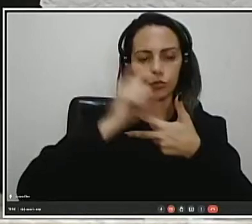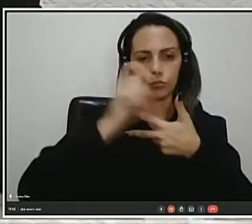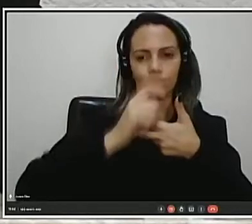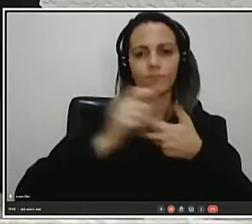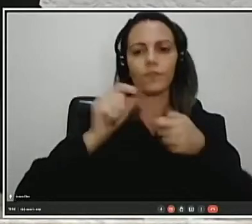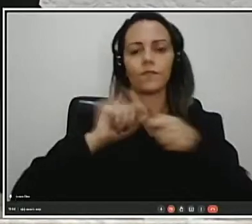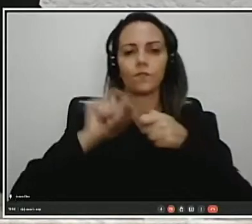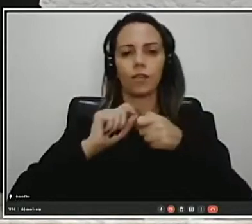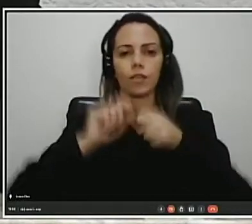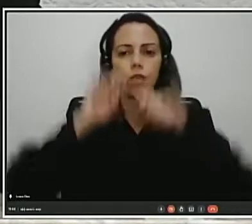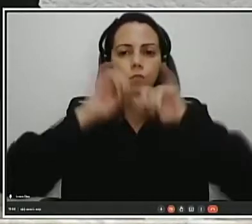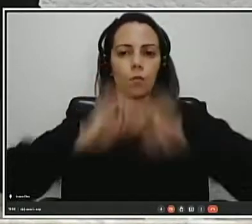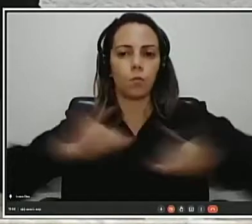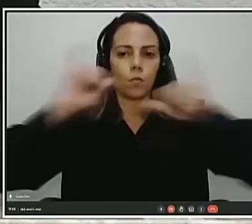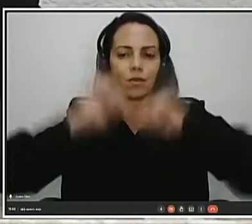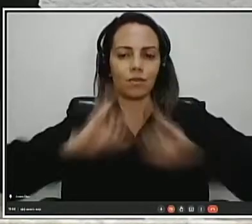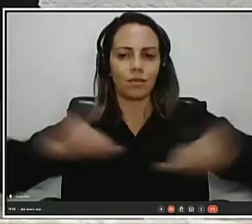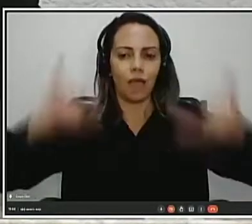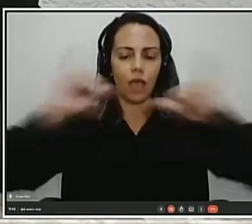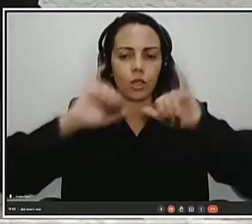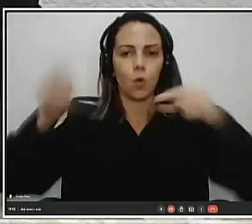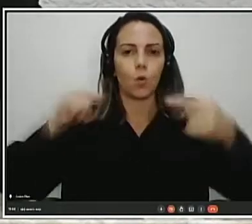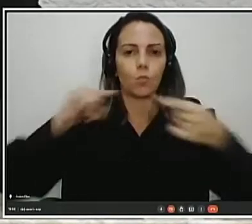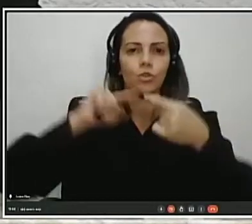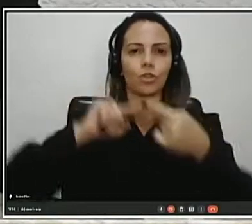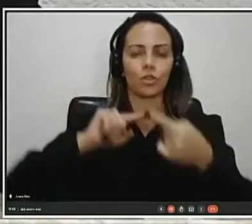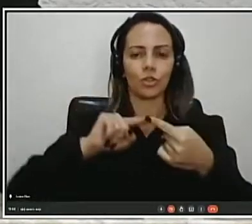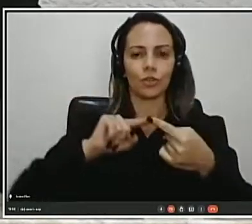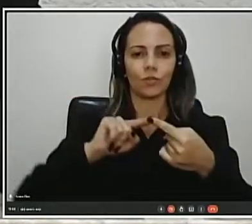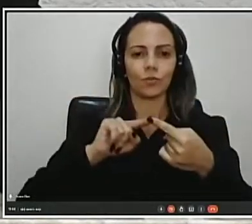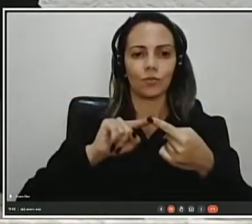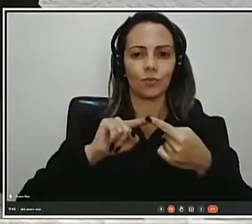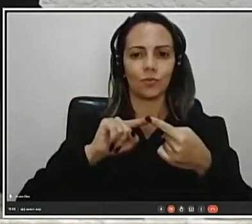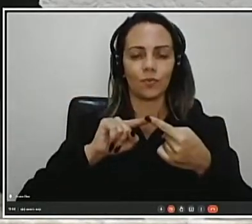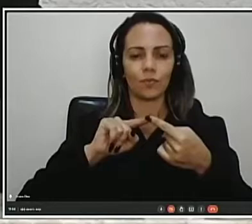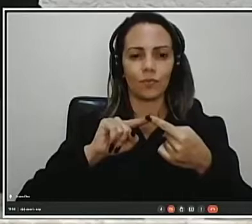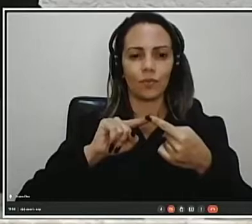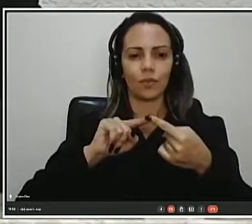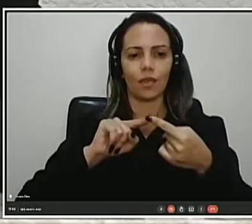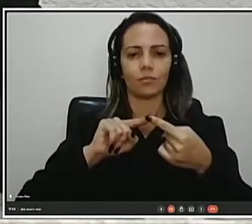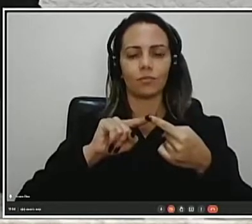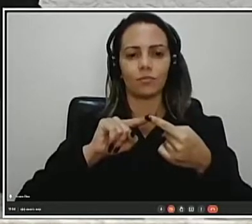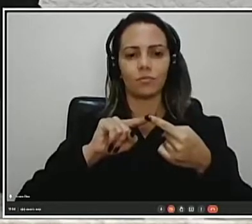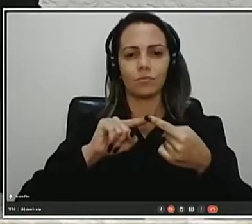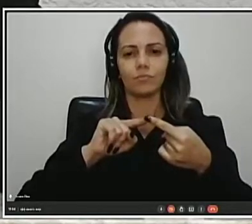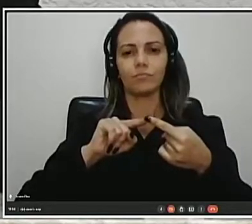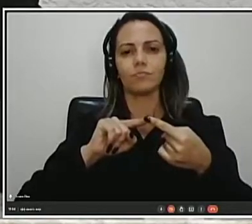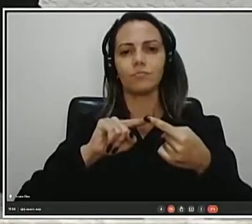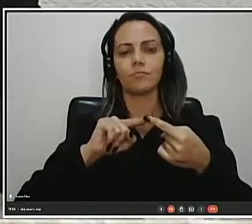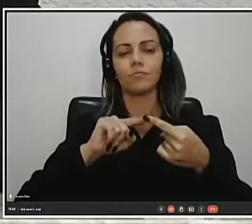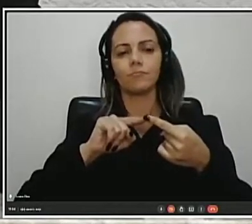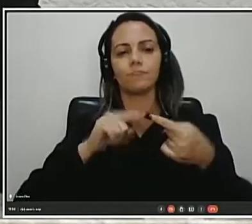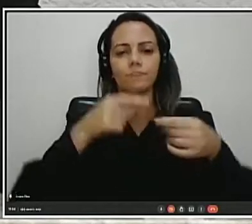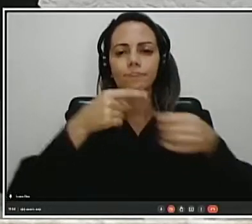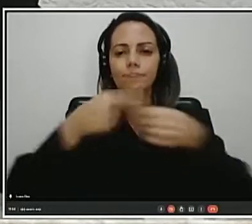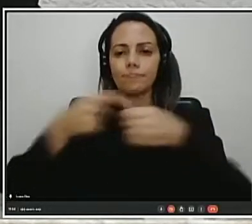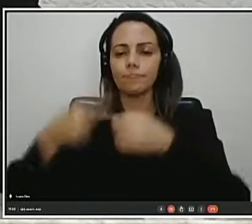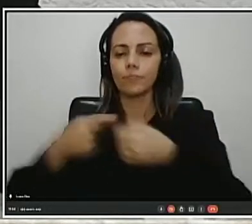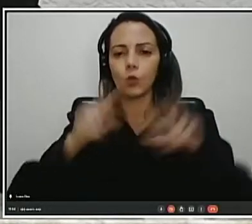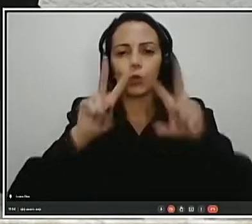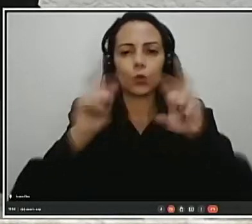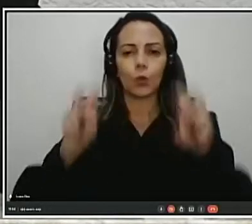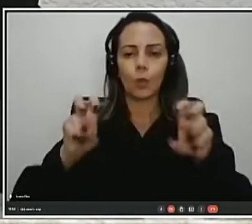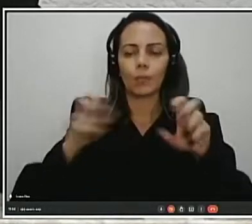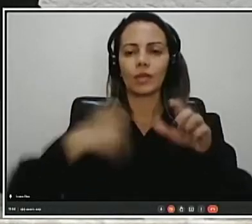de publicidade a fim de alertar aos munícipes da terceira idade com relação a crimes praticados